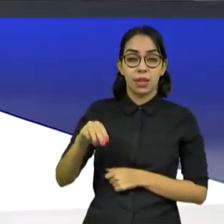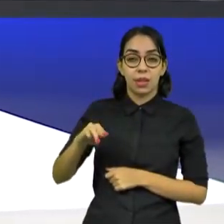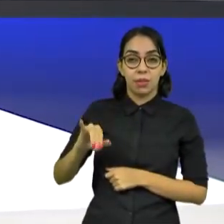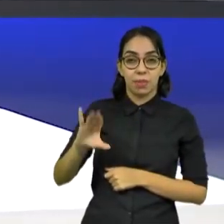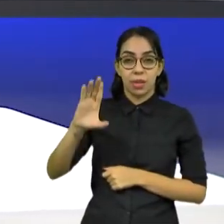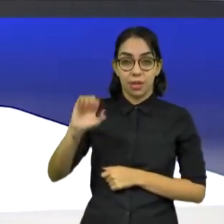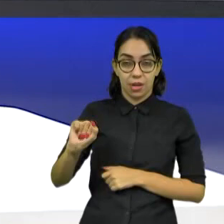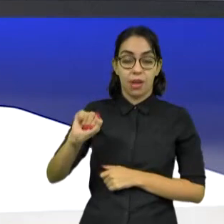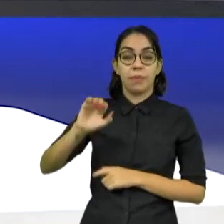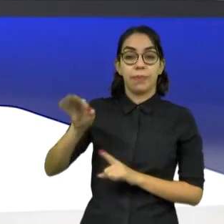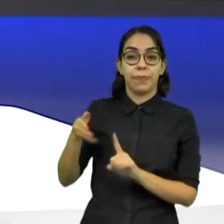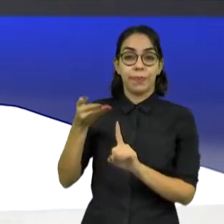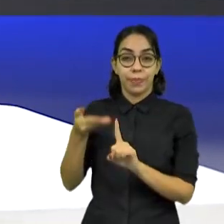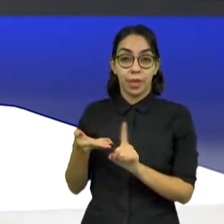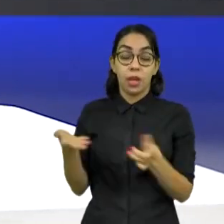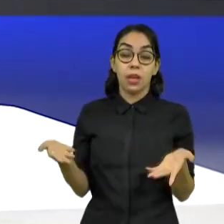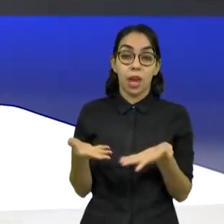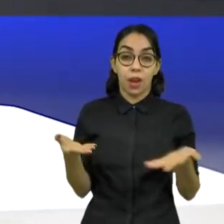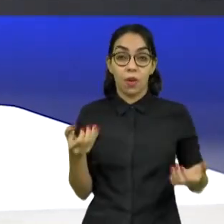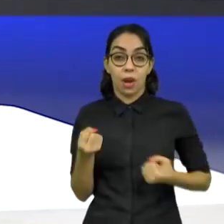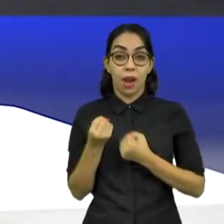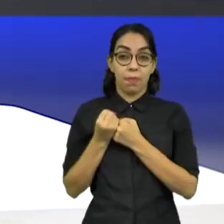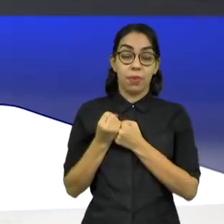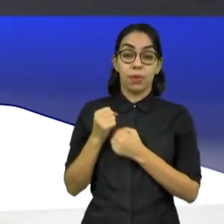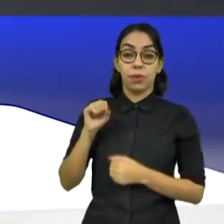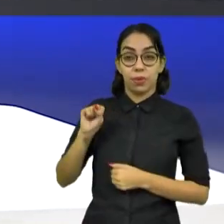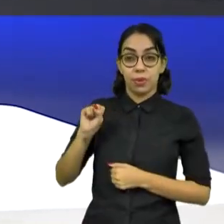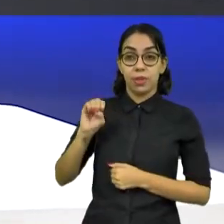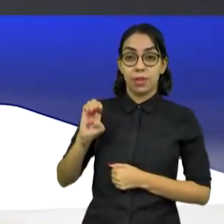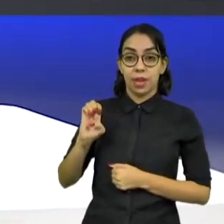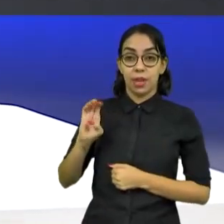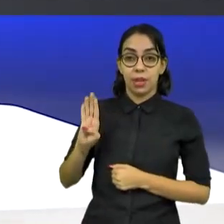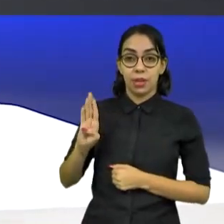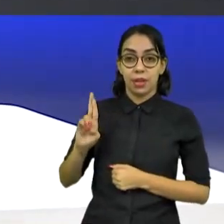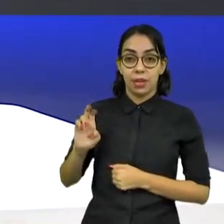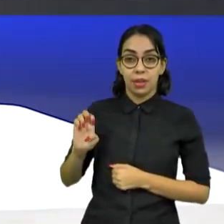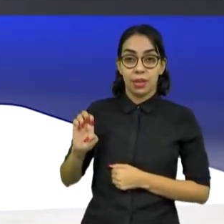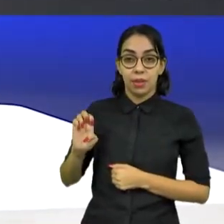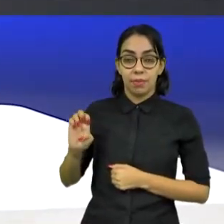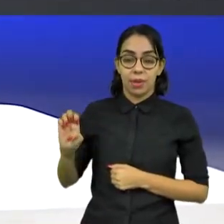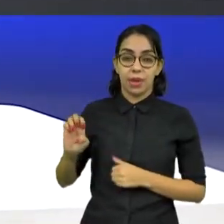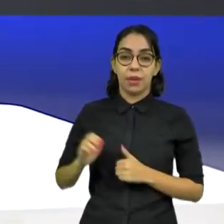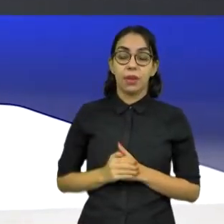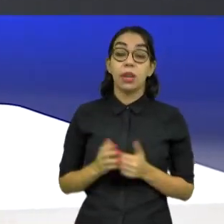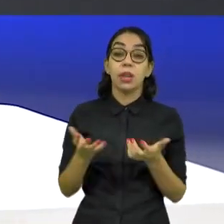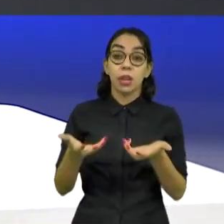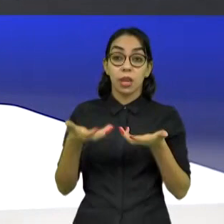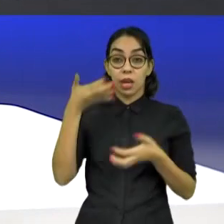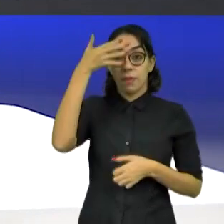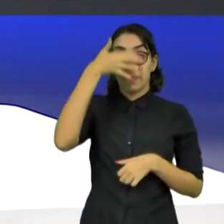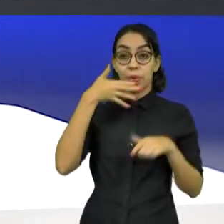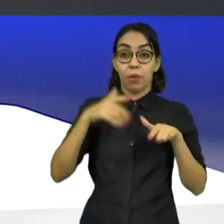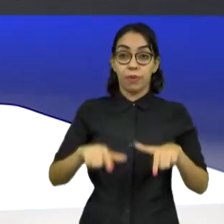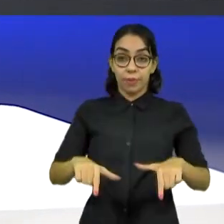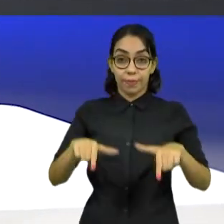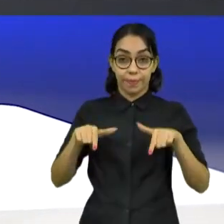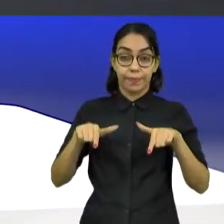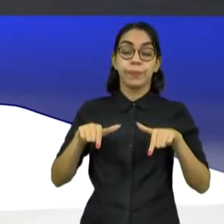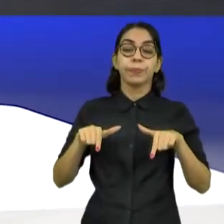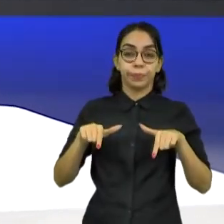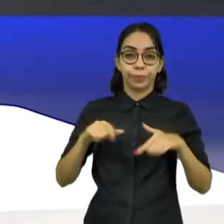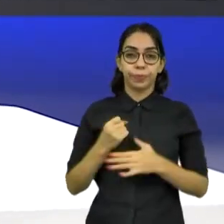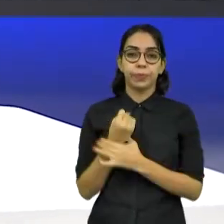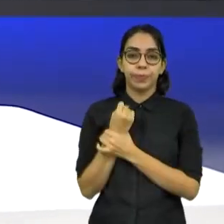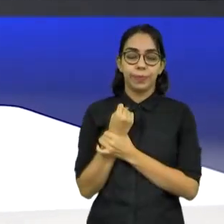apoio do Sebrae, pleiteiam o selo de indicação geográfica, que atesta a qualidade dos produtos. Made